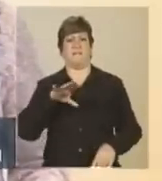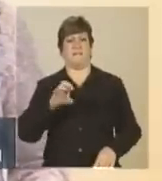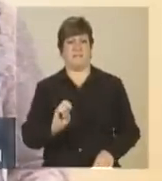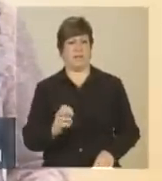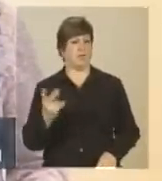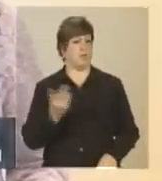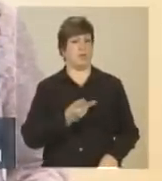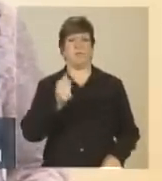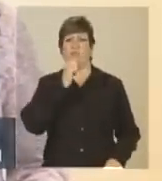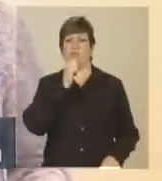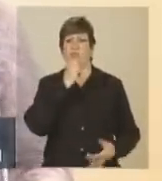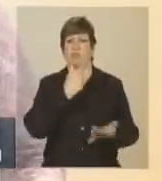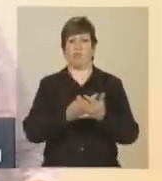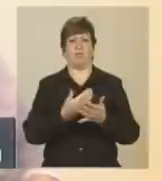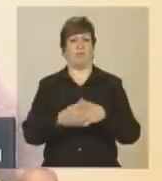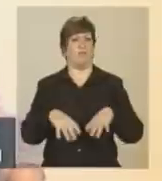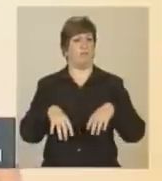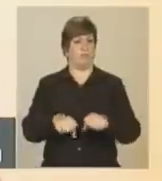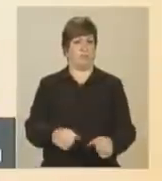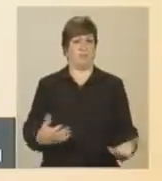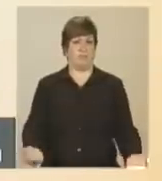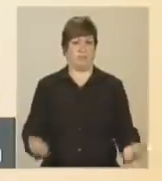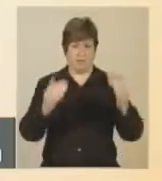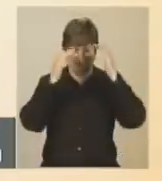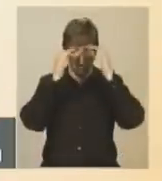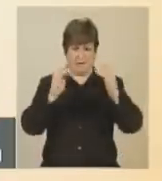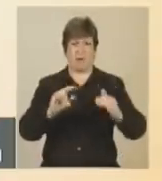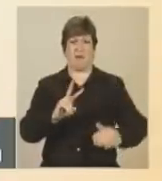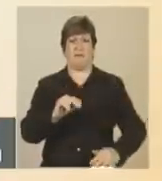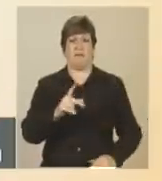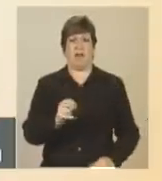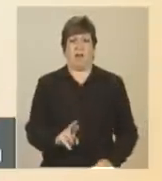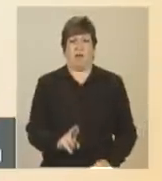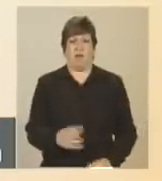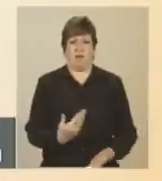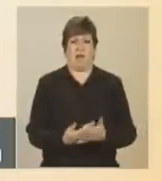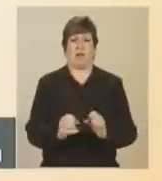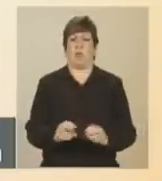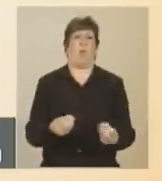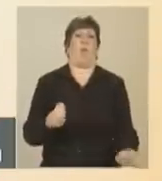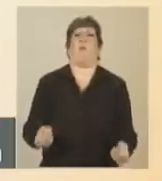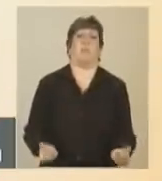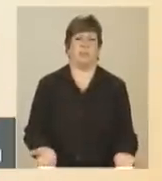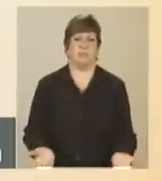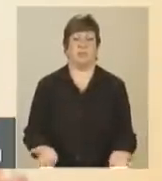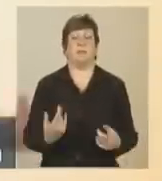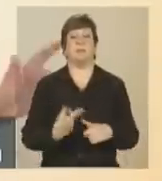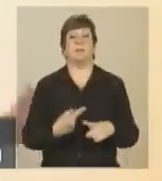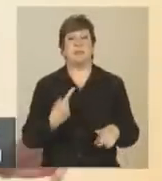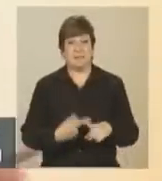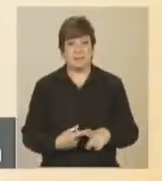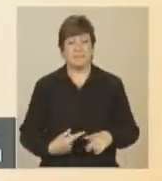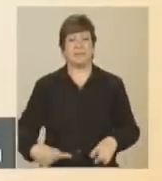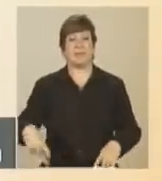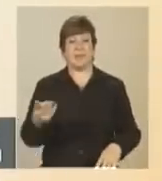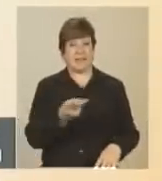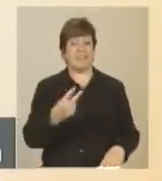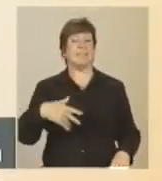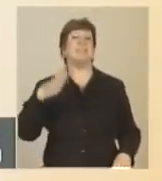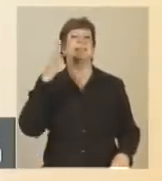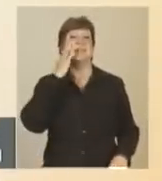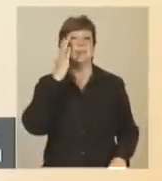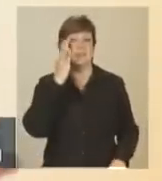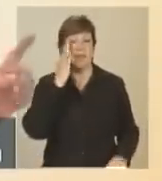são universitários, valorizam a educação? Valorizam porque sabem o